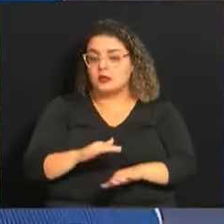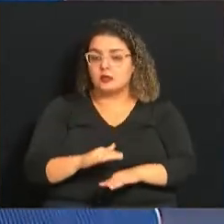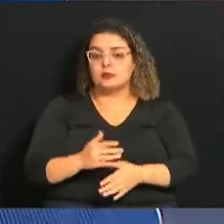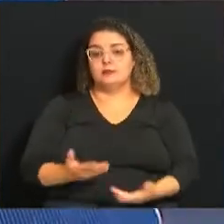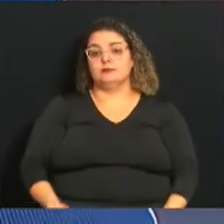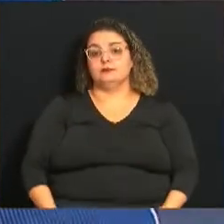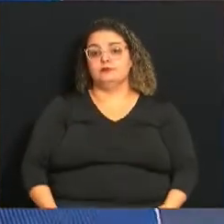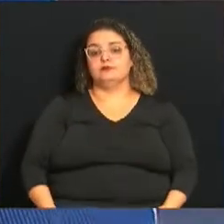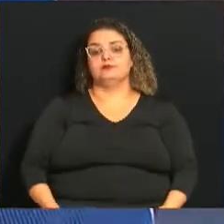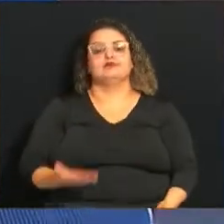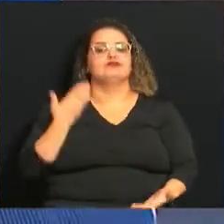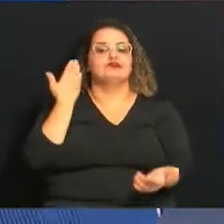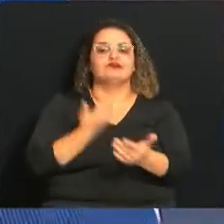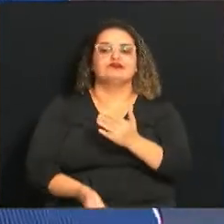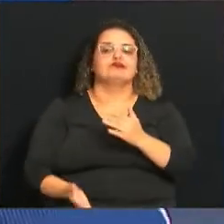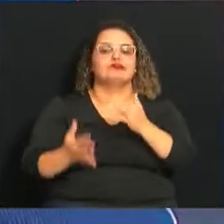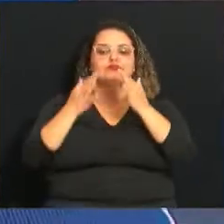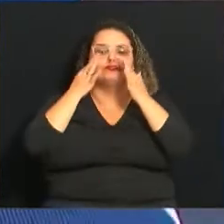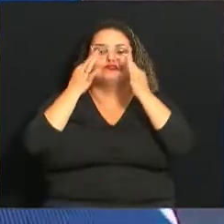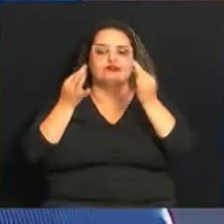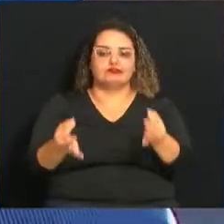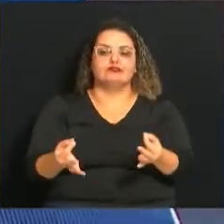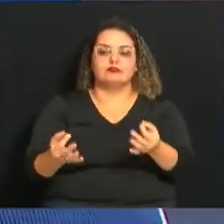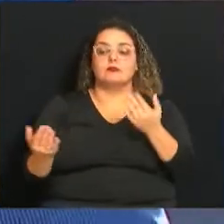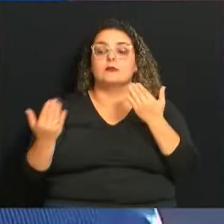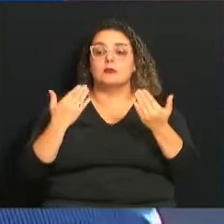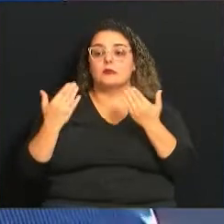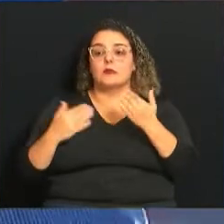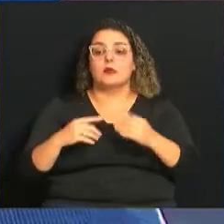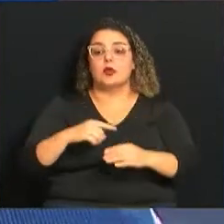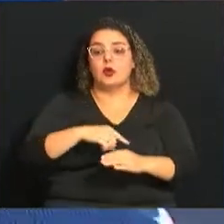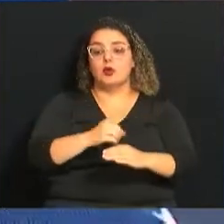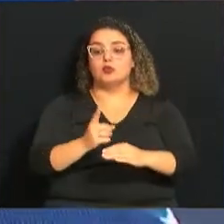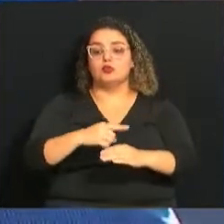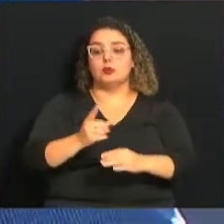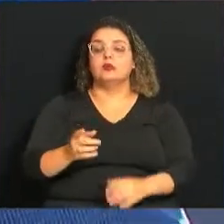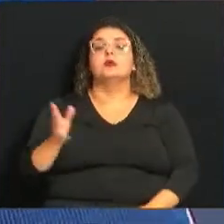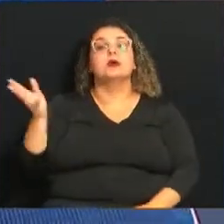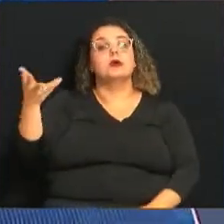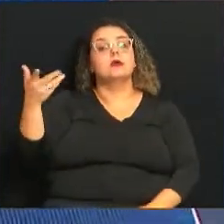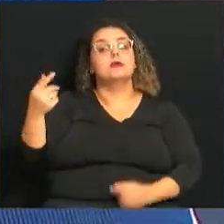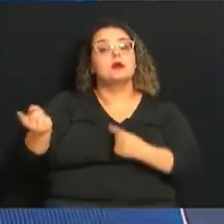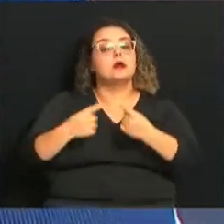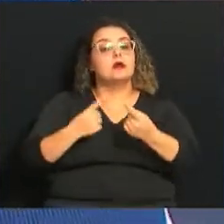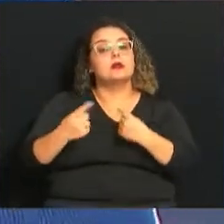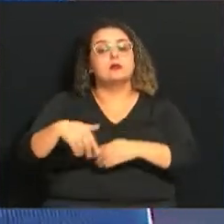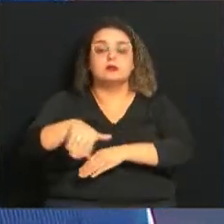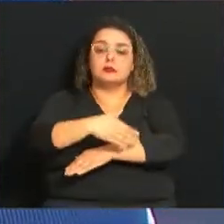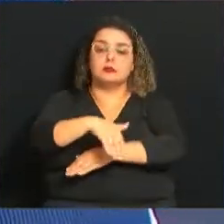ali a atenção. Eu até comparo que essas velocidades diferentes nas ruas e avenidas,